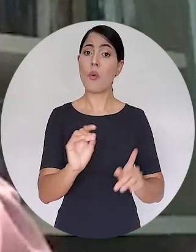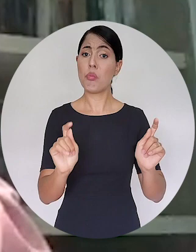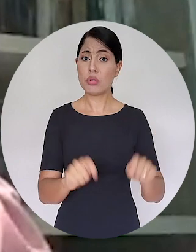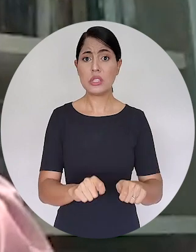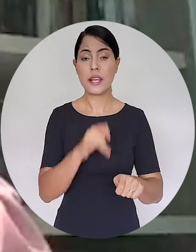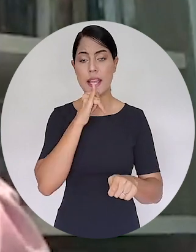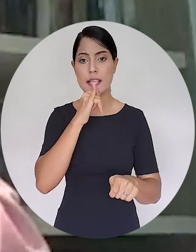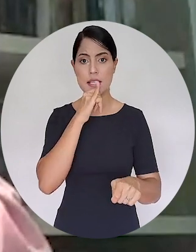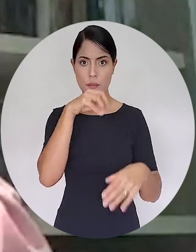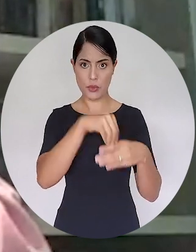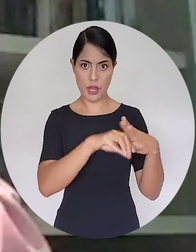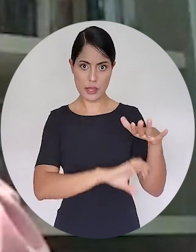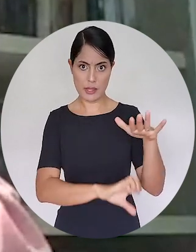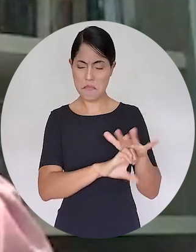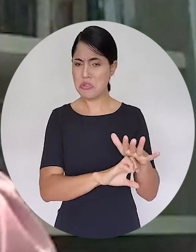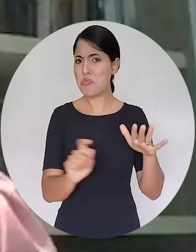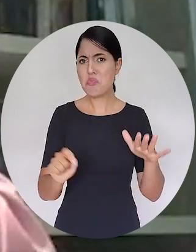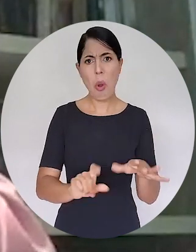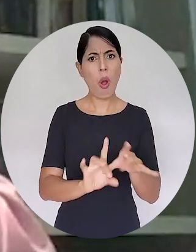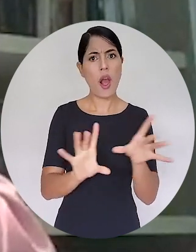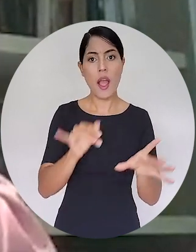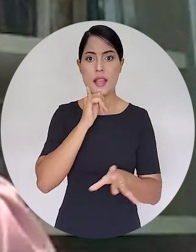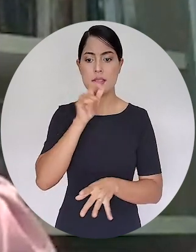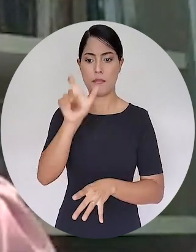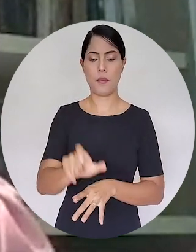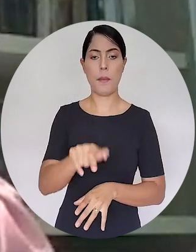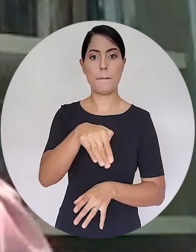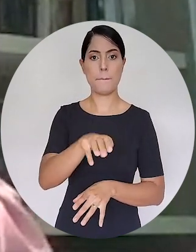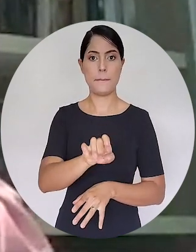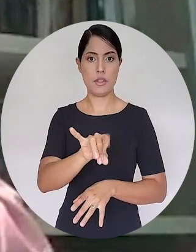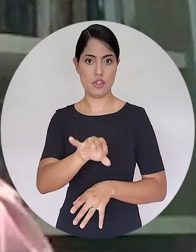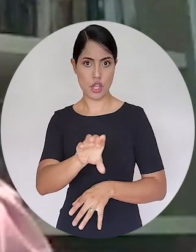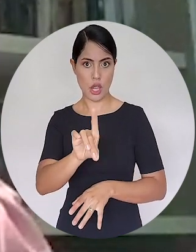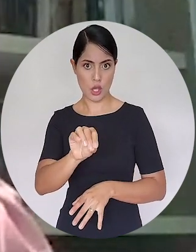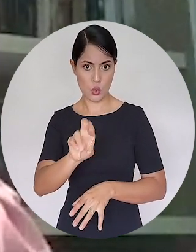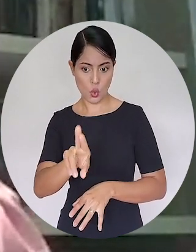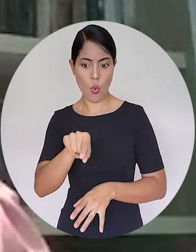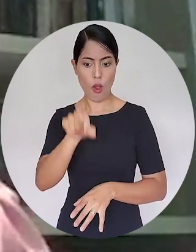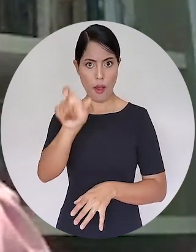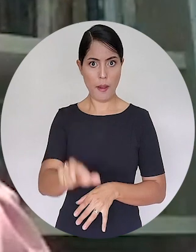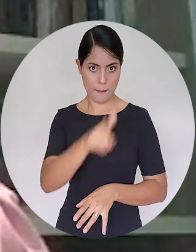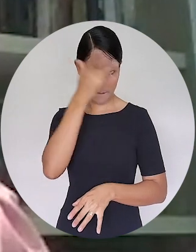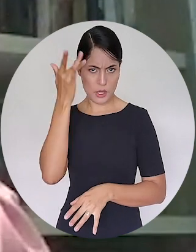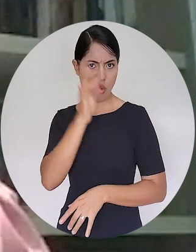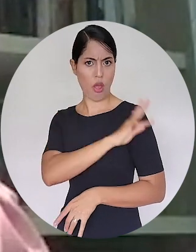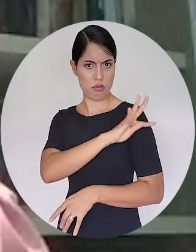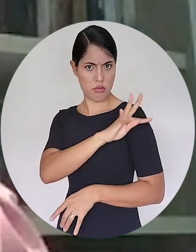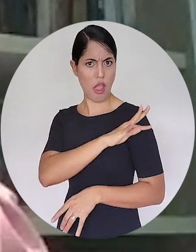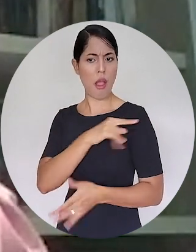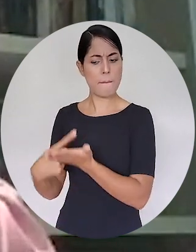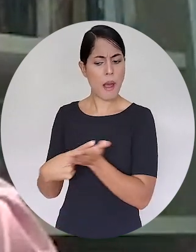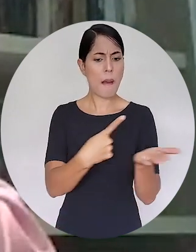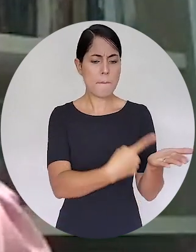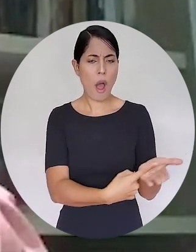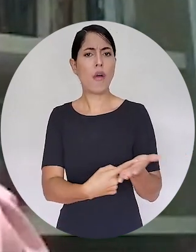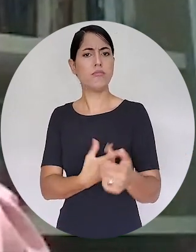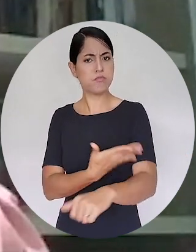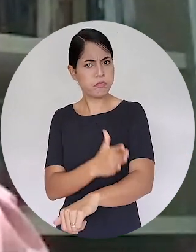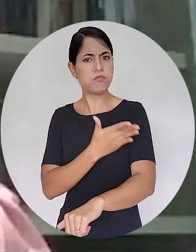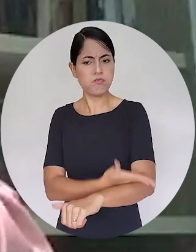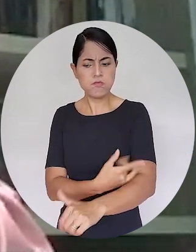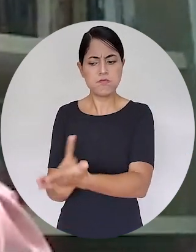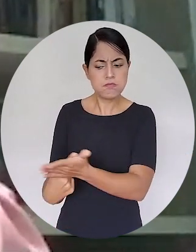interno de uma empresa, por exemplo, você pode ter um mediador, uma pessoa treinada em técnicas de mediação que pode estar